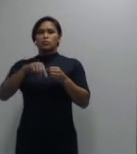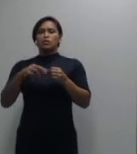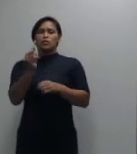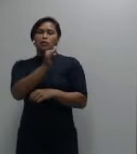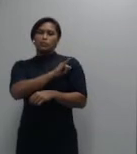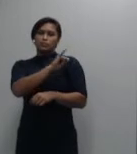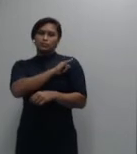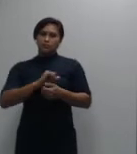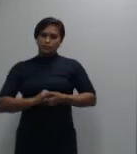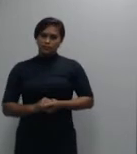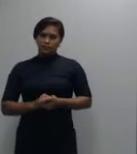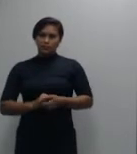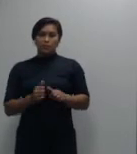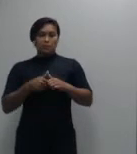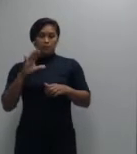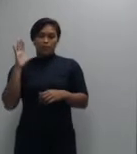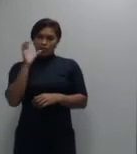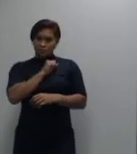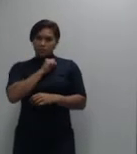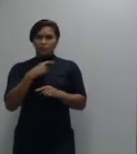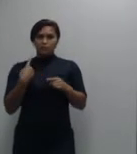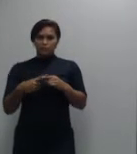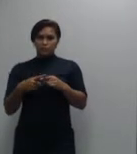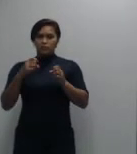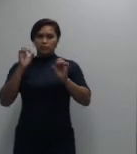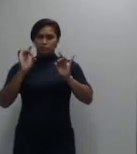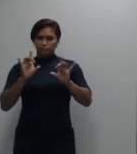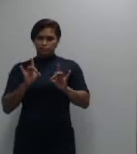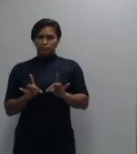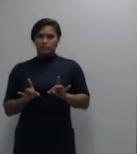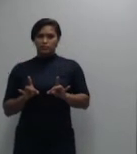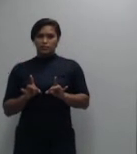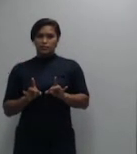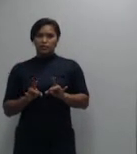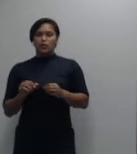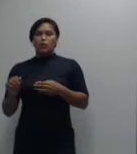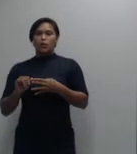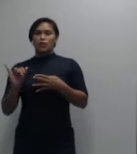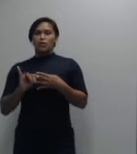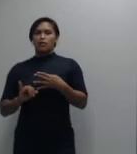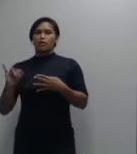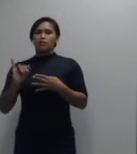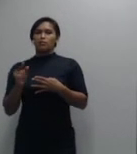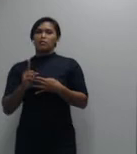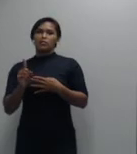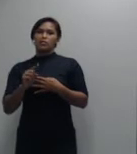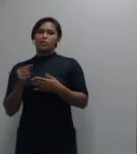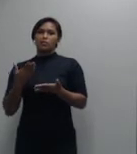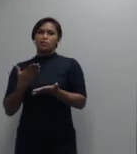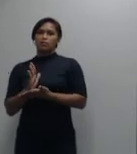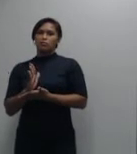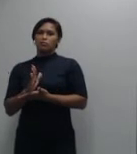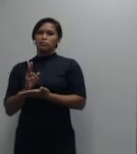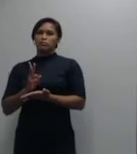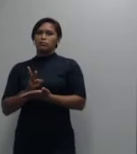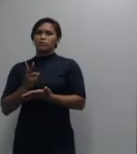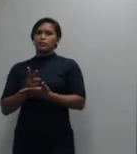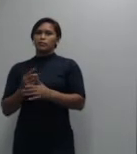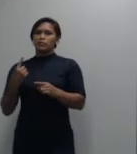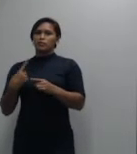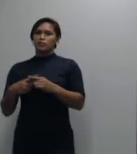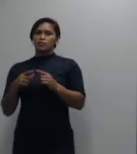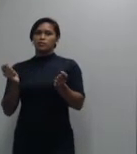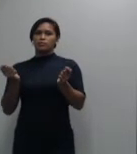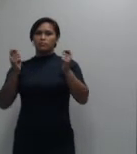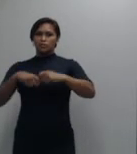Janeiro Mas serei rápido e não agravo interno não prospera cabe a